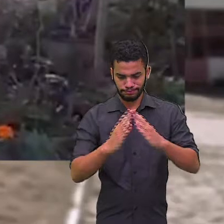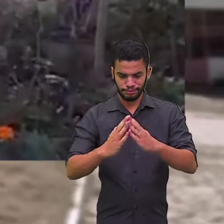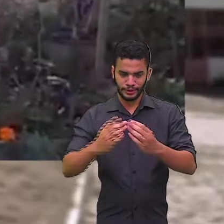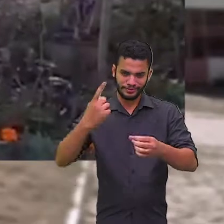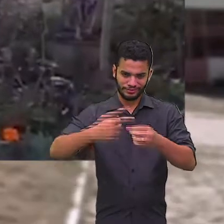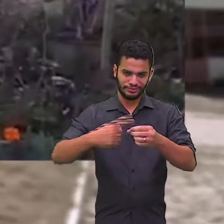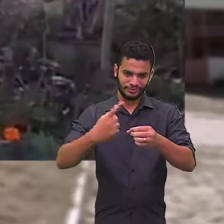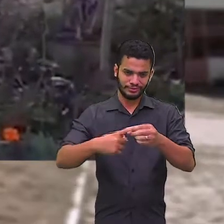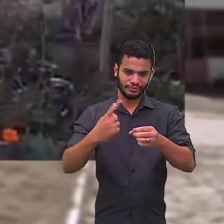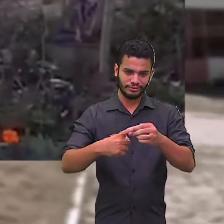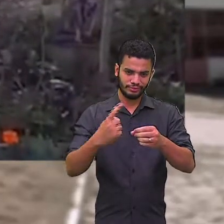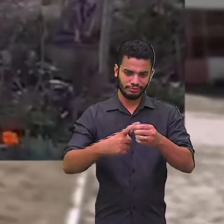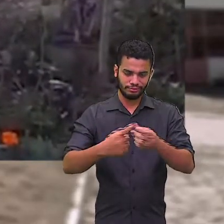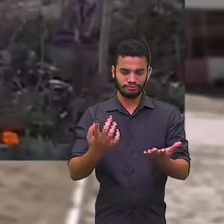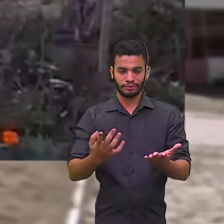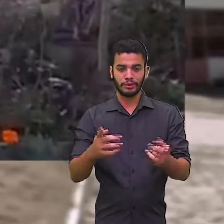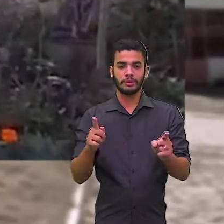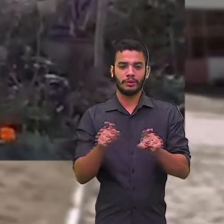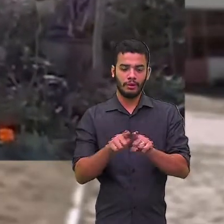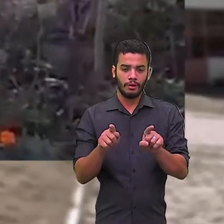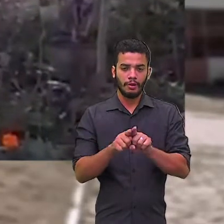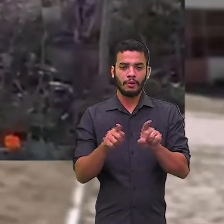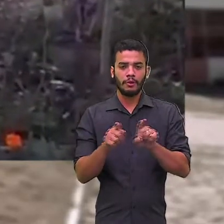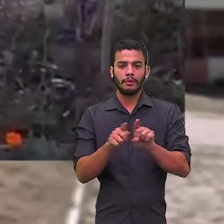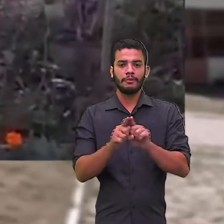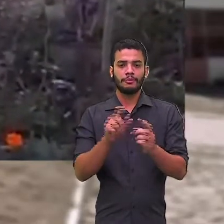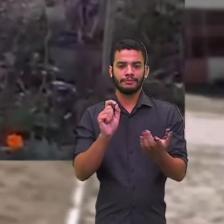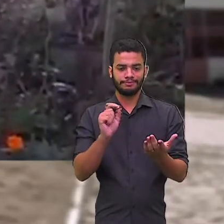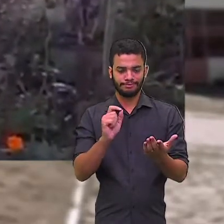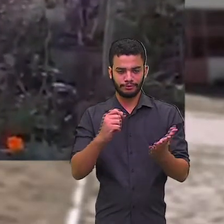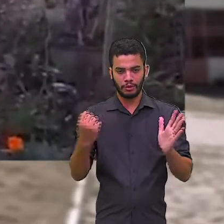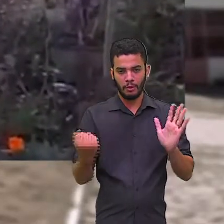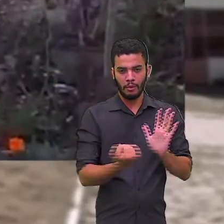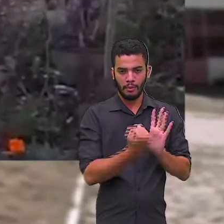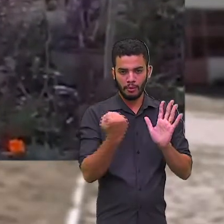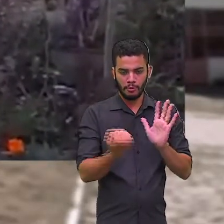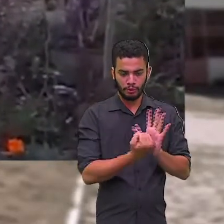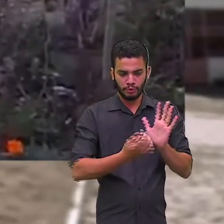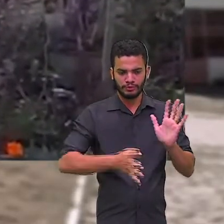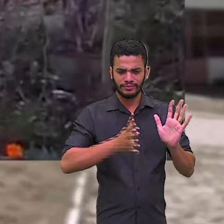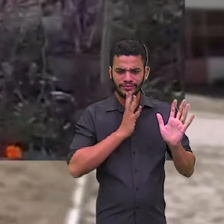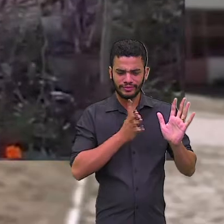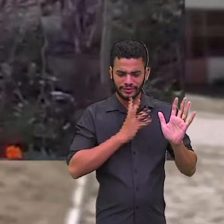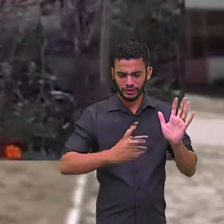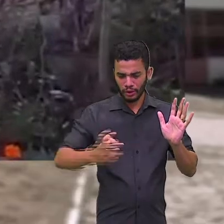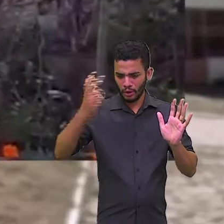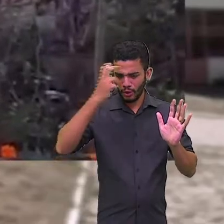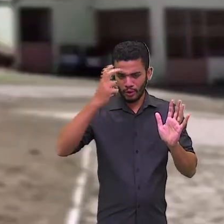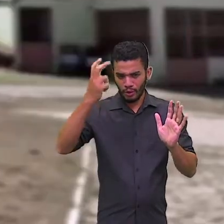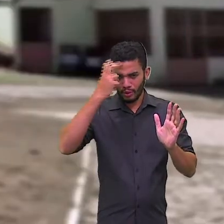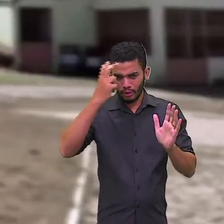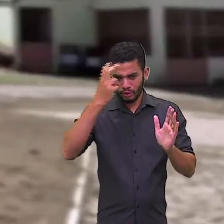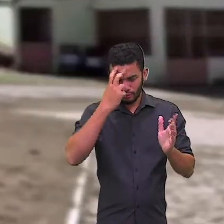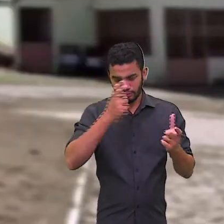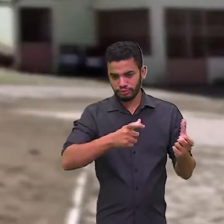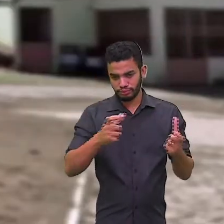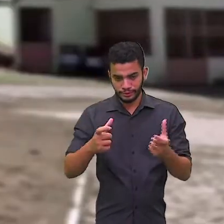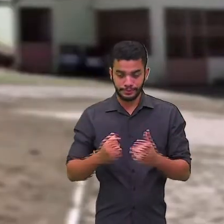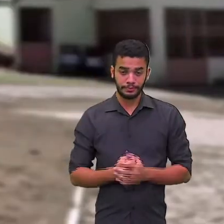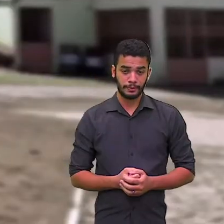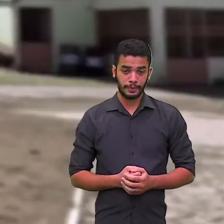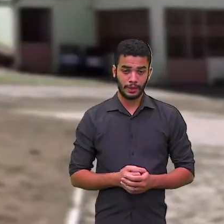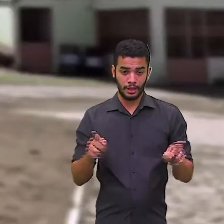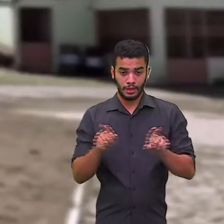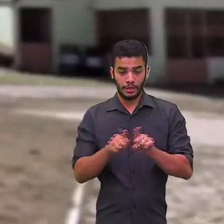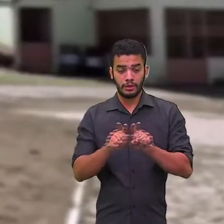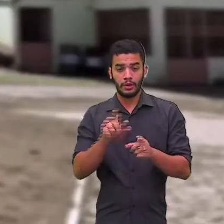gente vive do patrimônio, da cultura, de tudo do lugar. É um conjunto de bens,